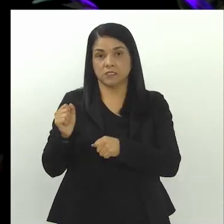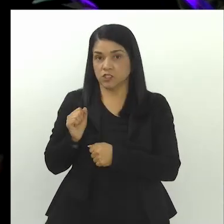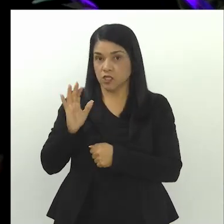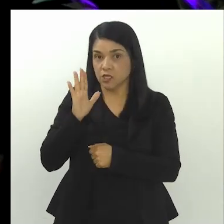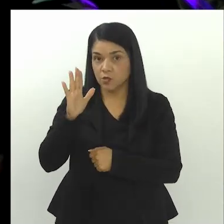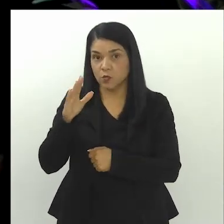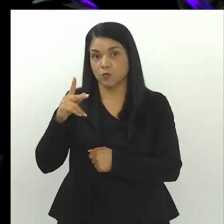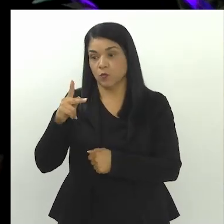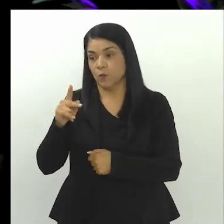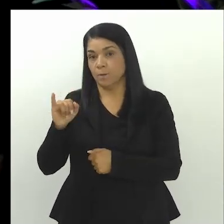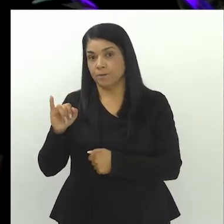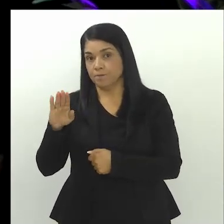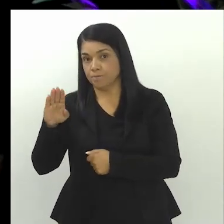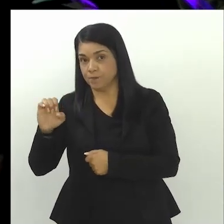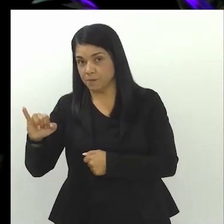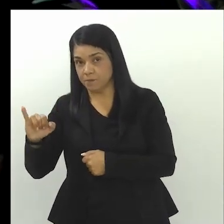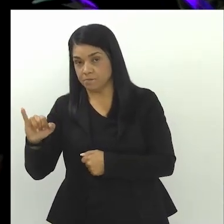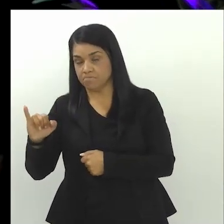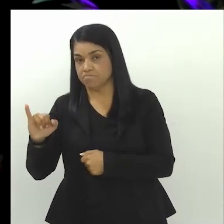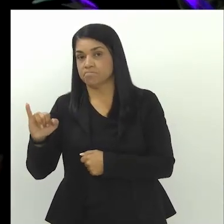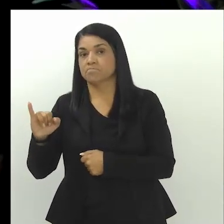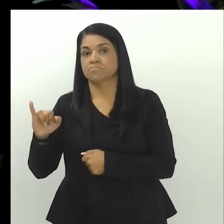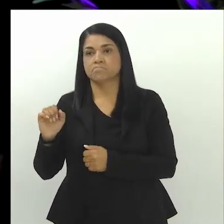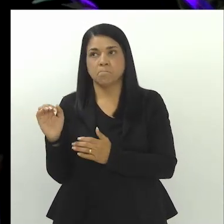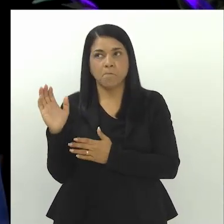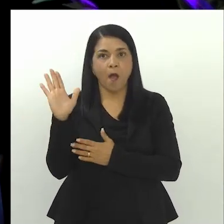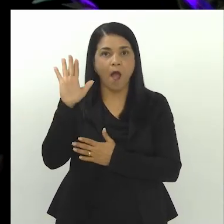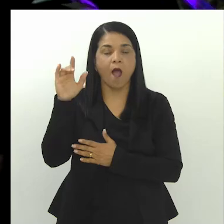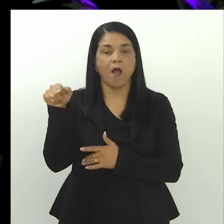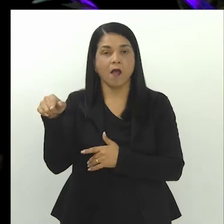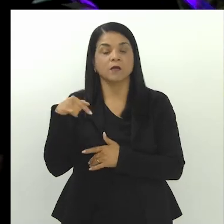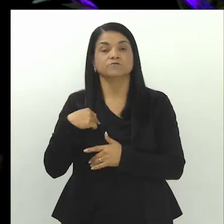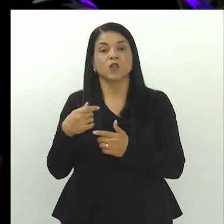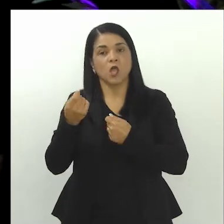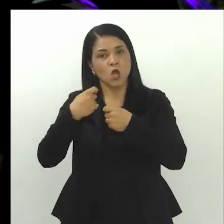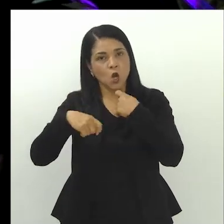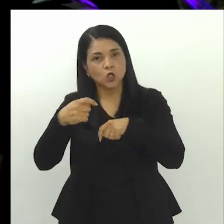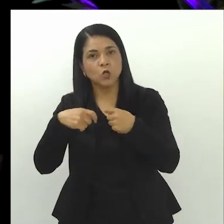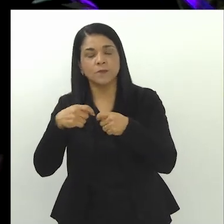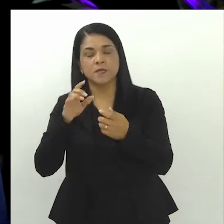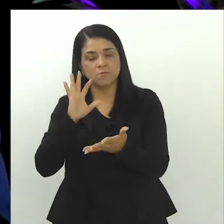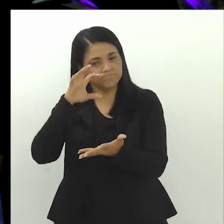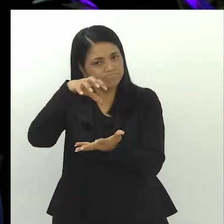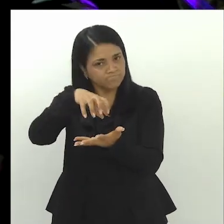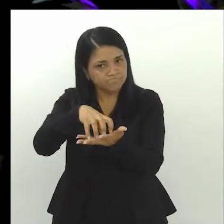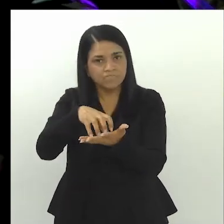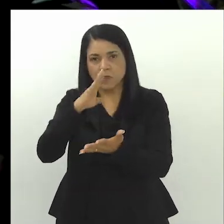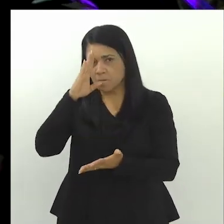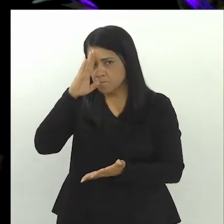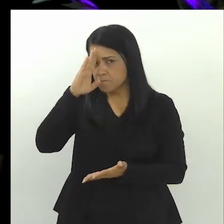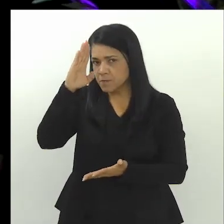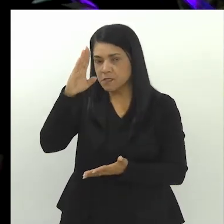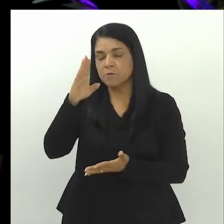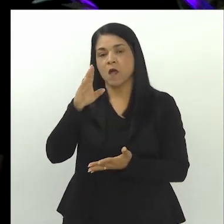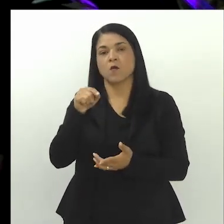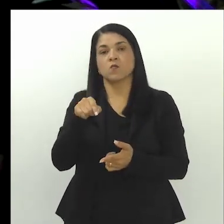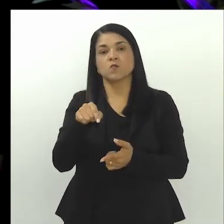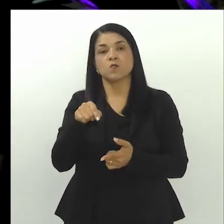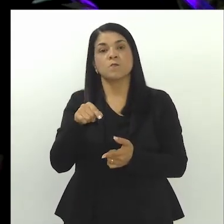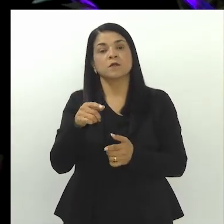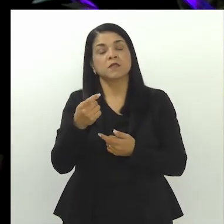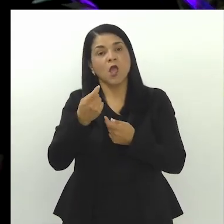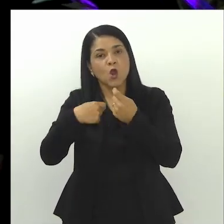do mundo, com o maior PIB do mundo, se abrir para essas questões sociais e demonstrar que a economia é sim um eixo central